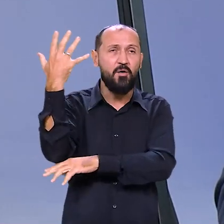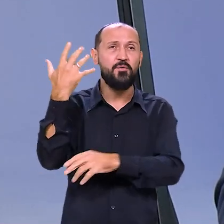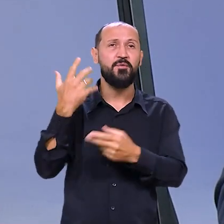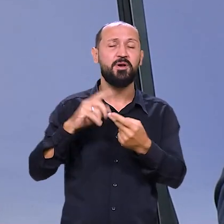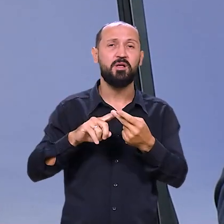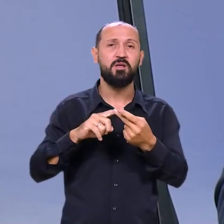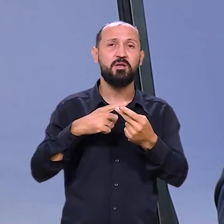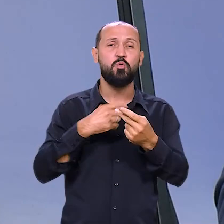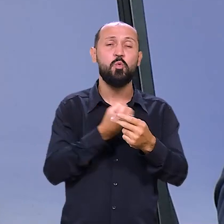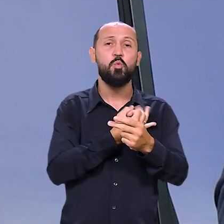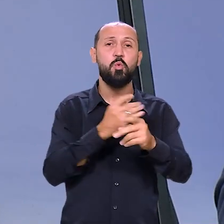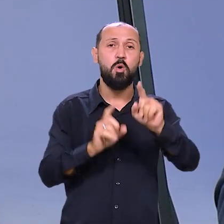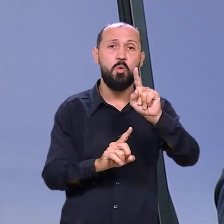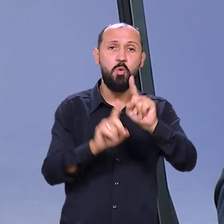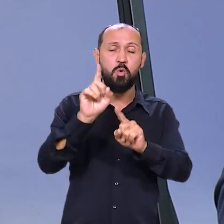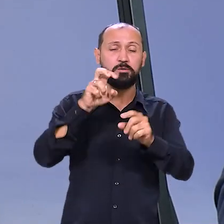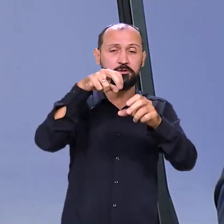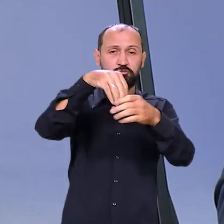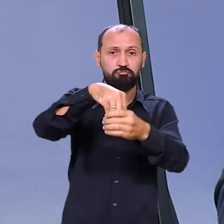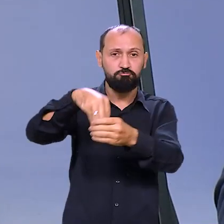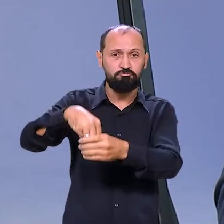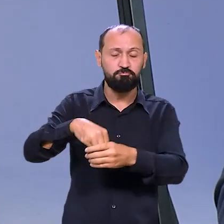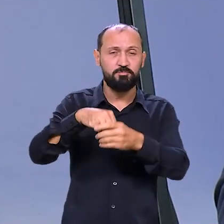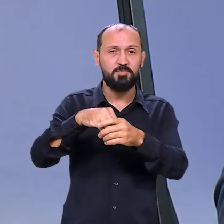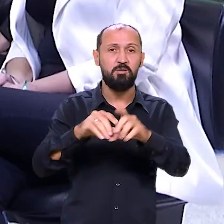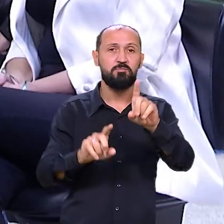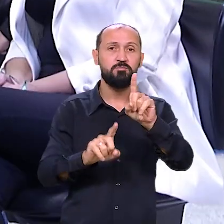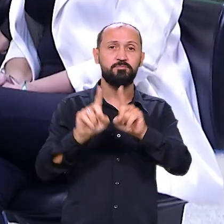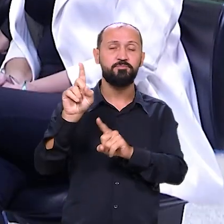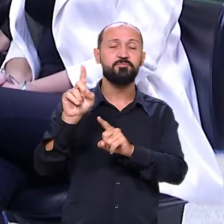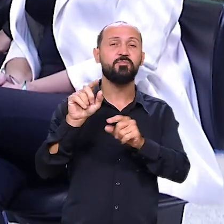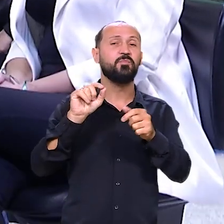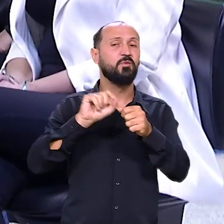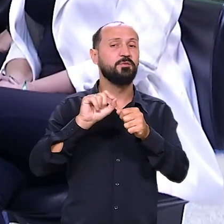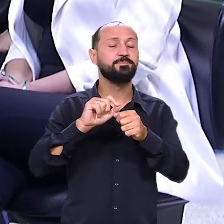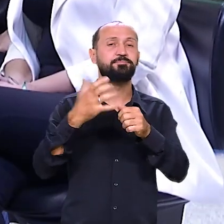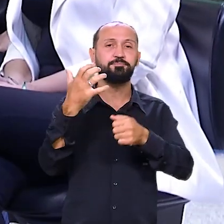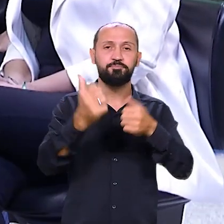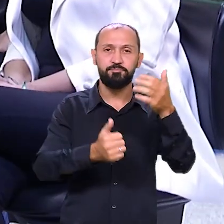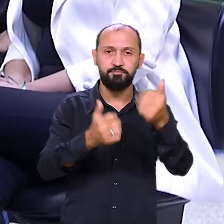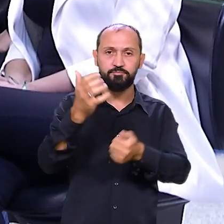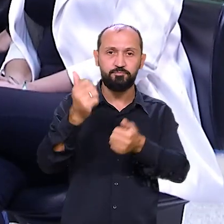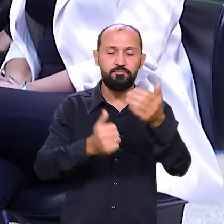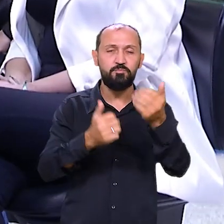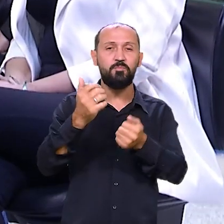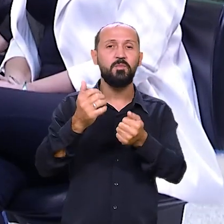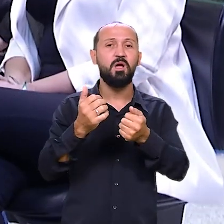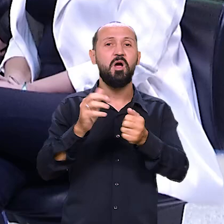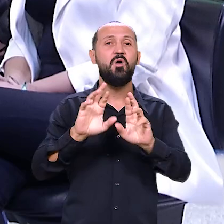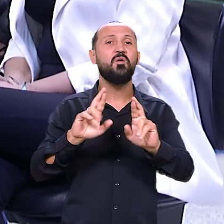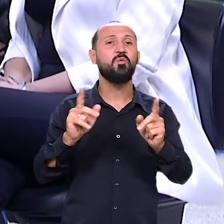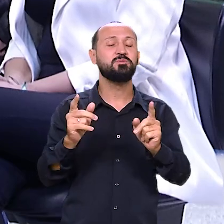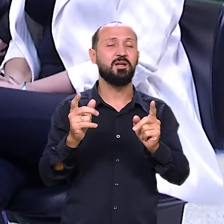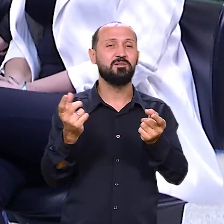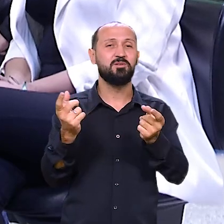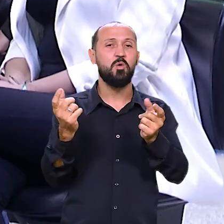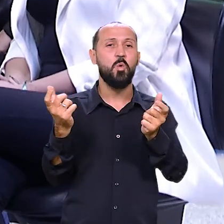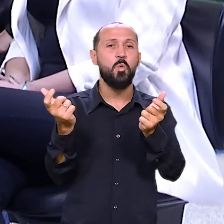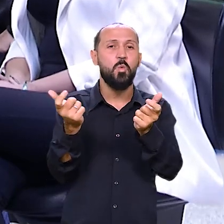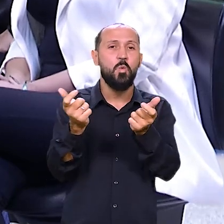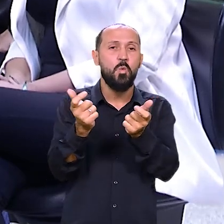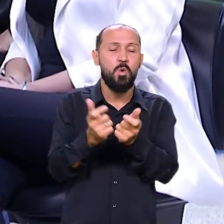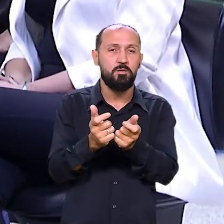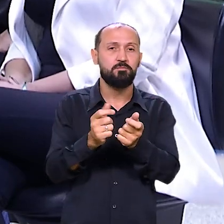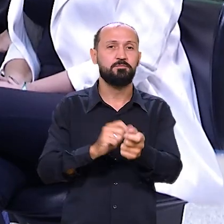eucaliptos, etc., têm aumentado a produção. A produção de leite tem acontecido o contrário,